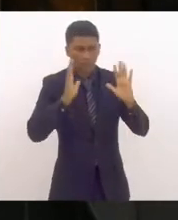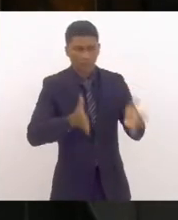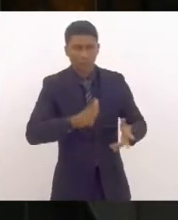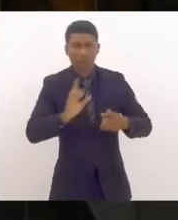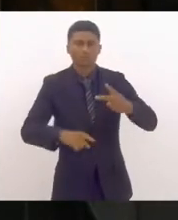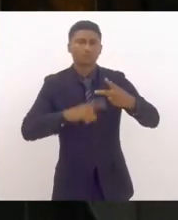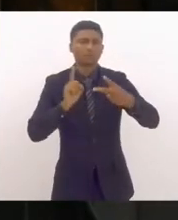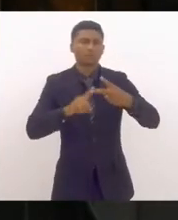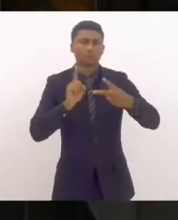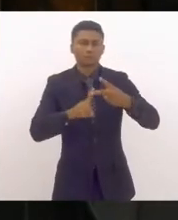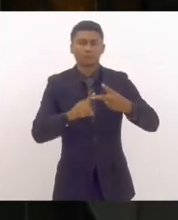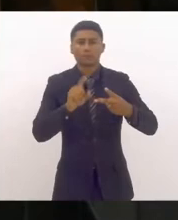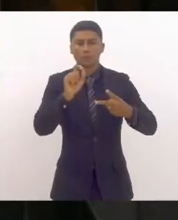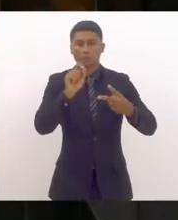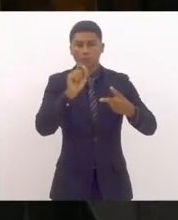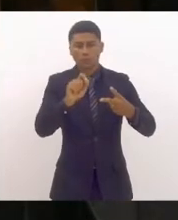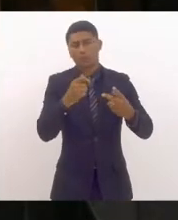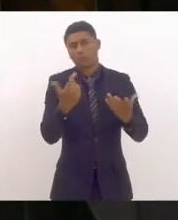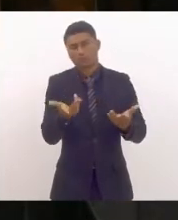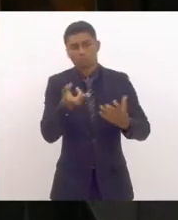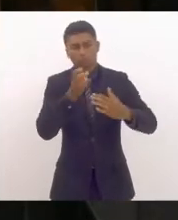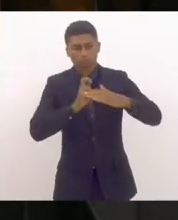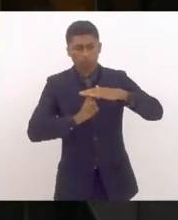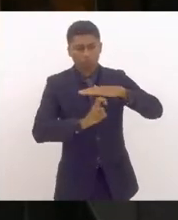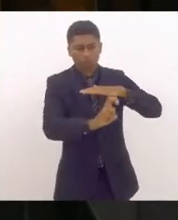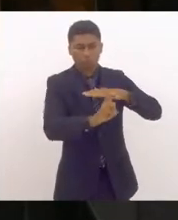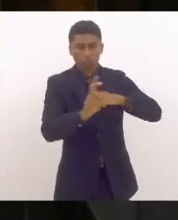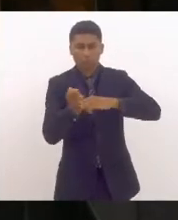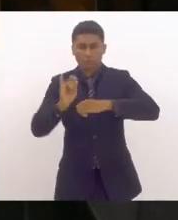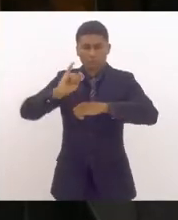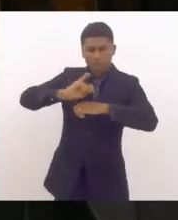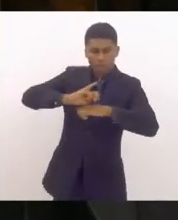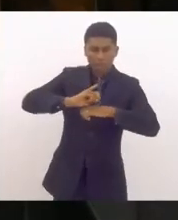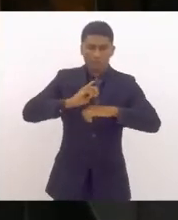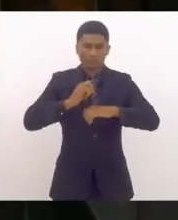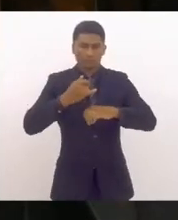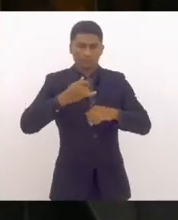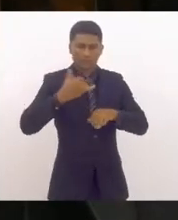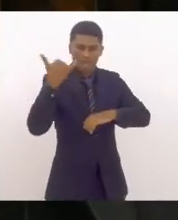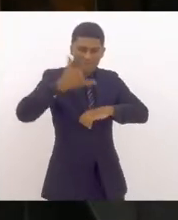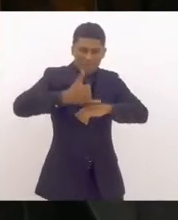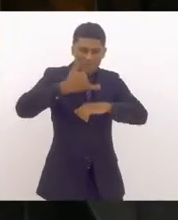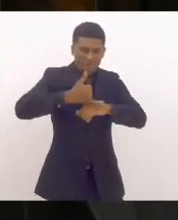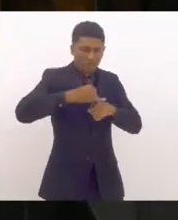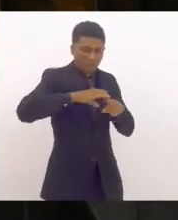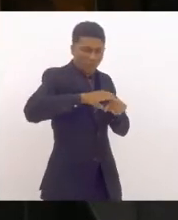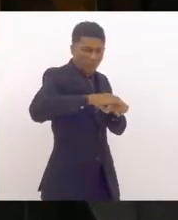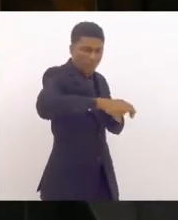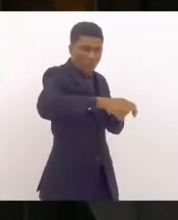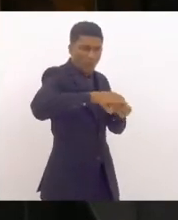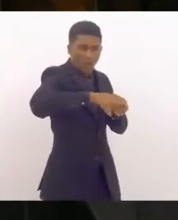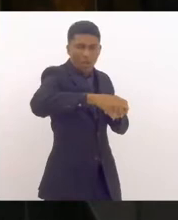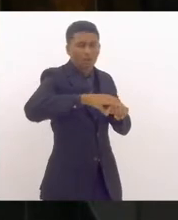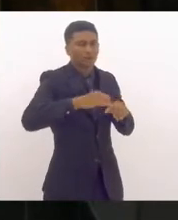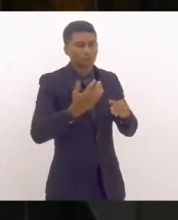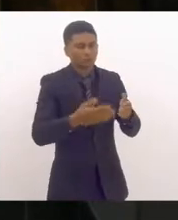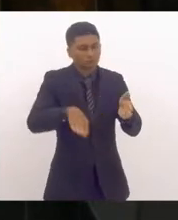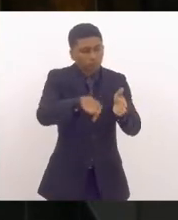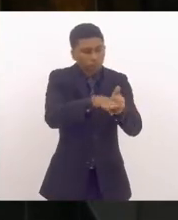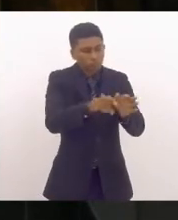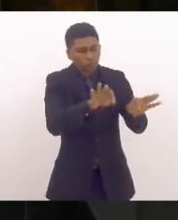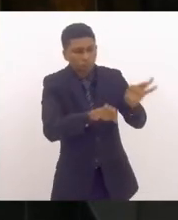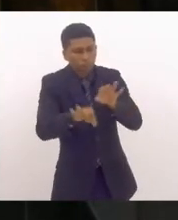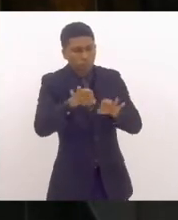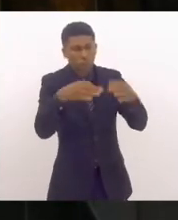coloca ali as plataformas e os trilhos ele certo é certo para quem não funcionar como Estação mas a